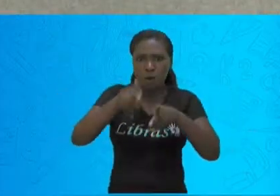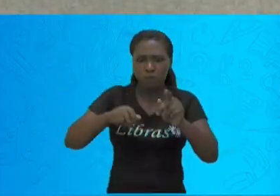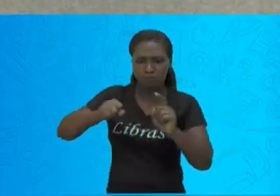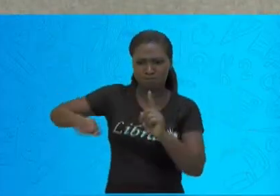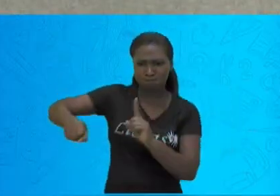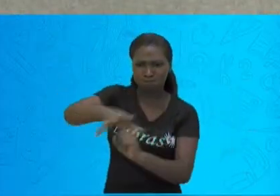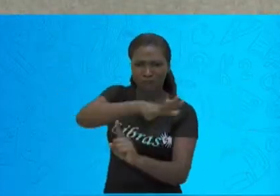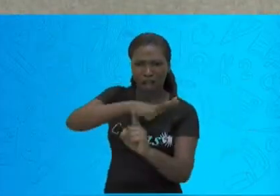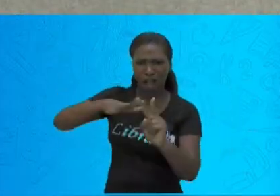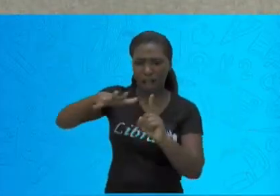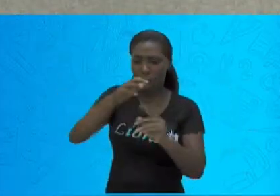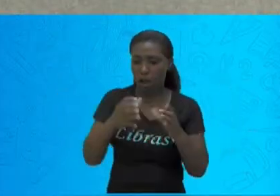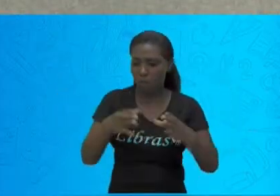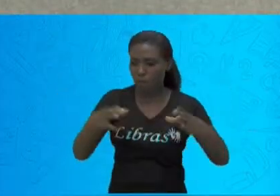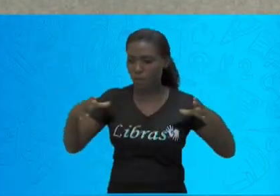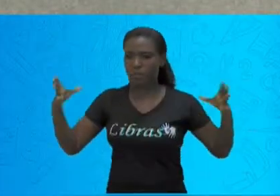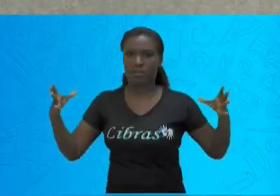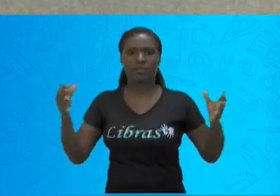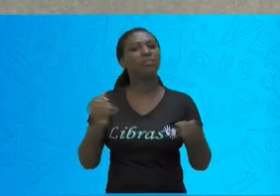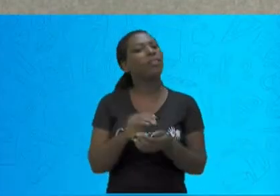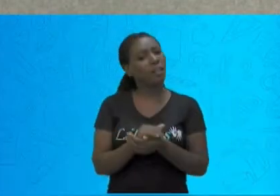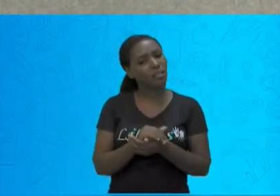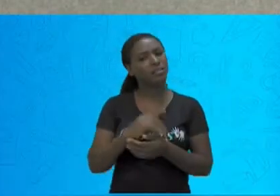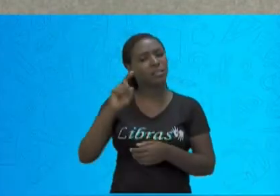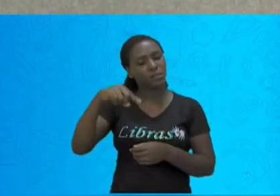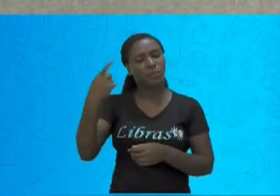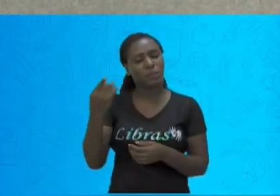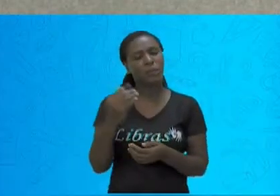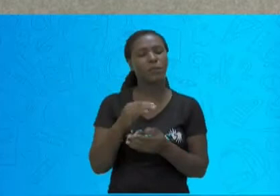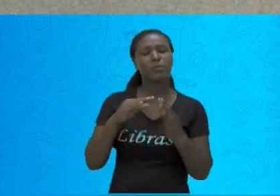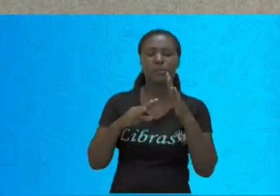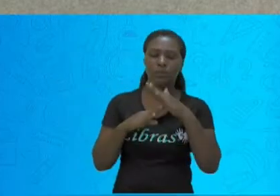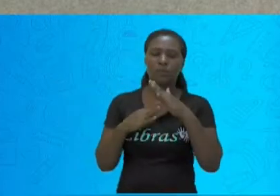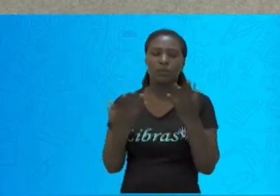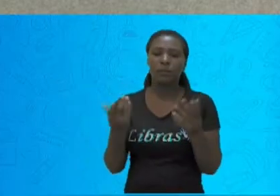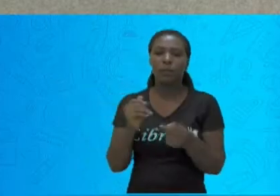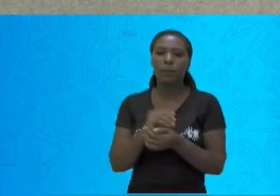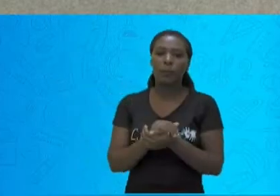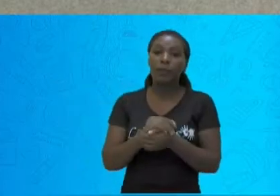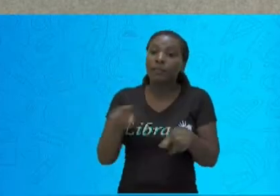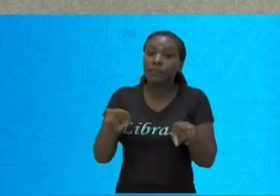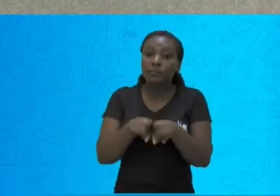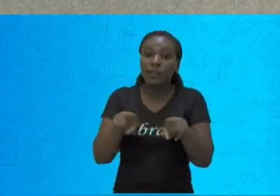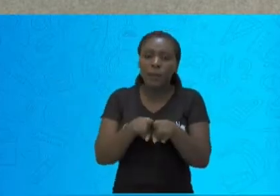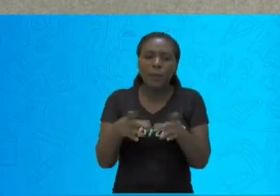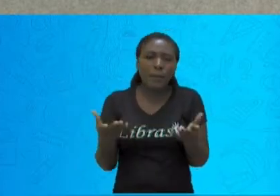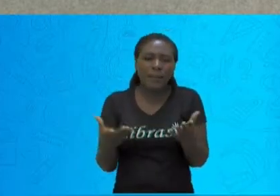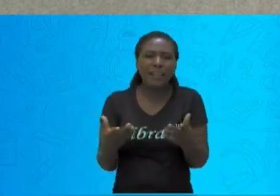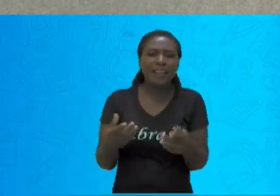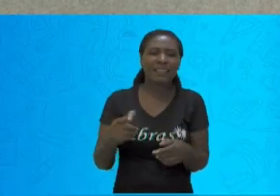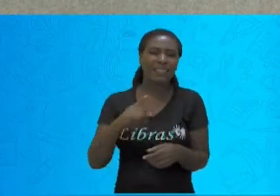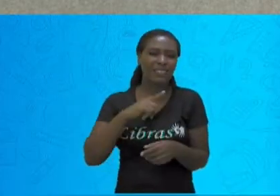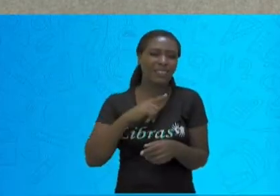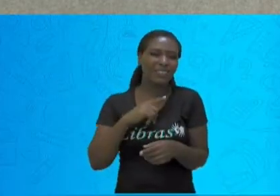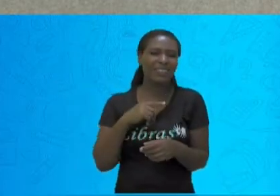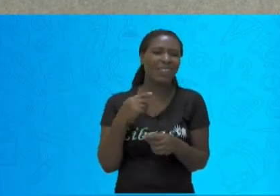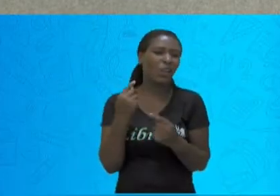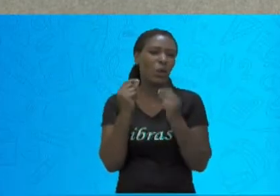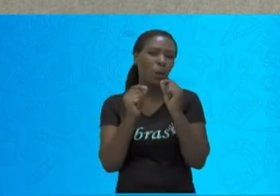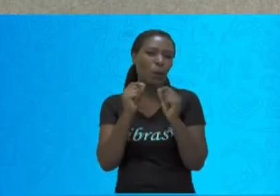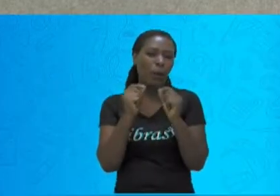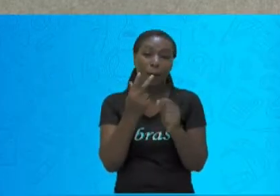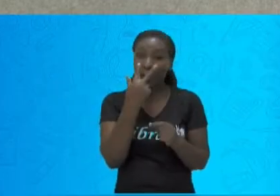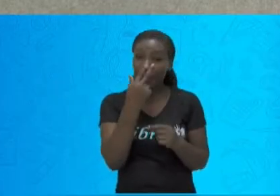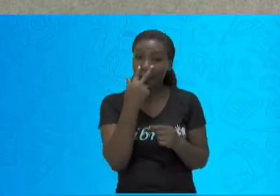Os estádios para jogar bola é um parente do nosso futebol, tão famoso